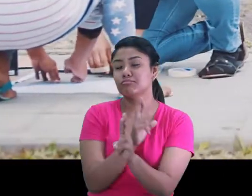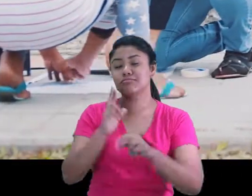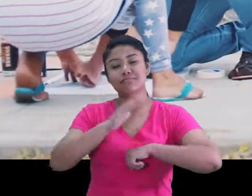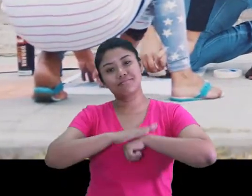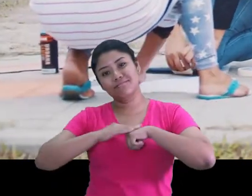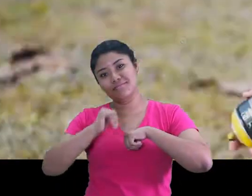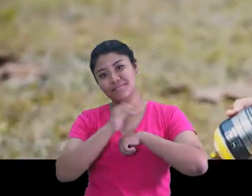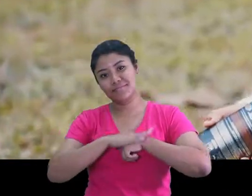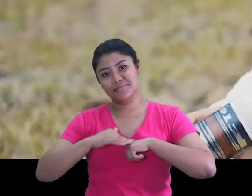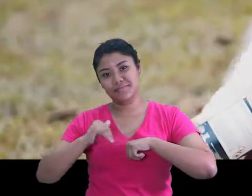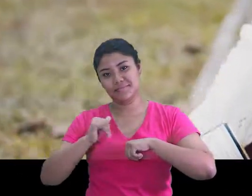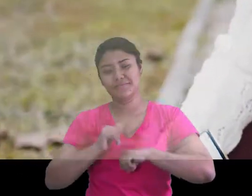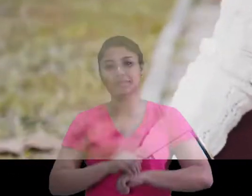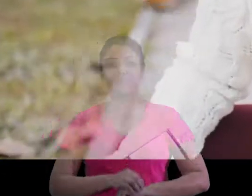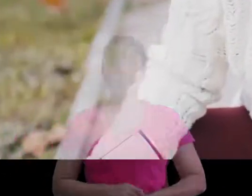relação afetiva.